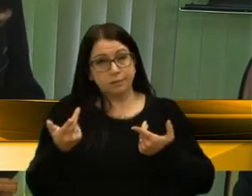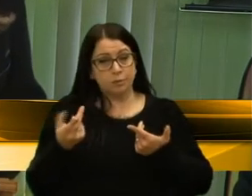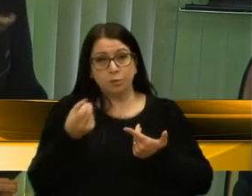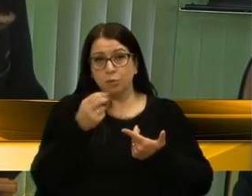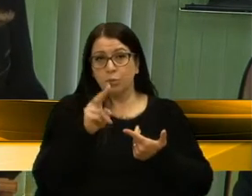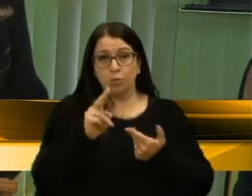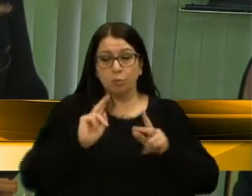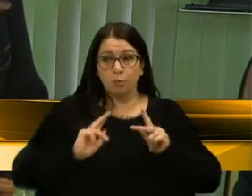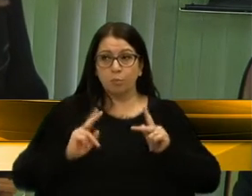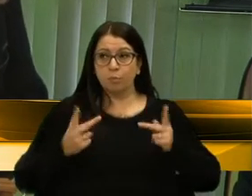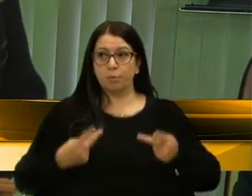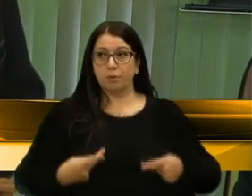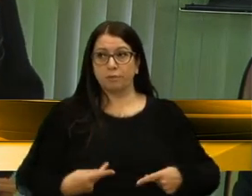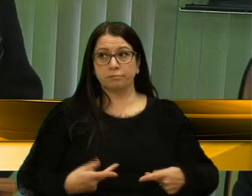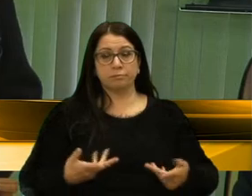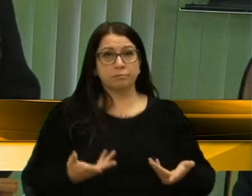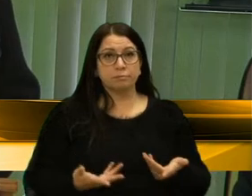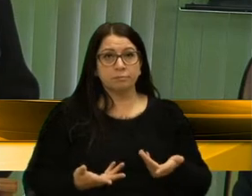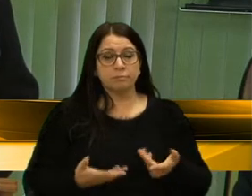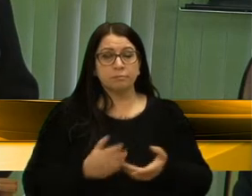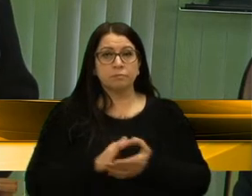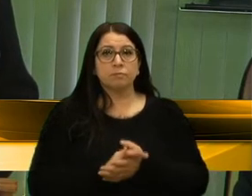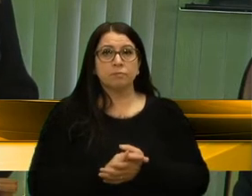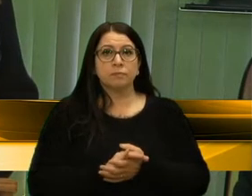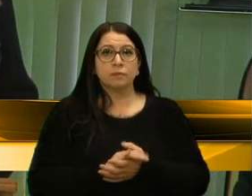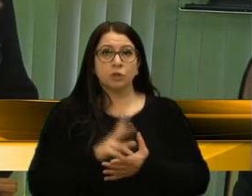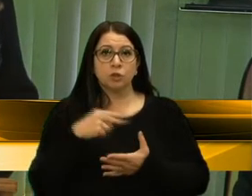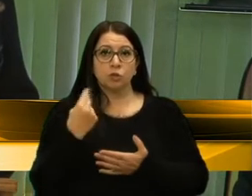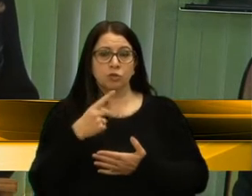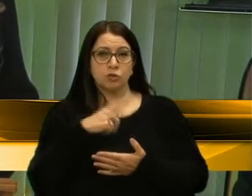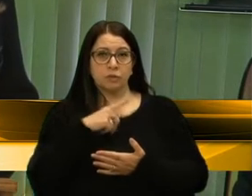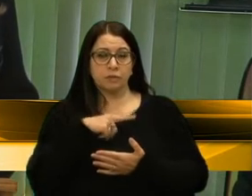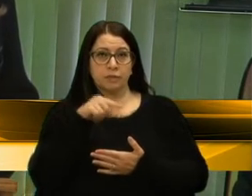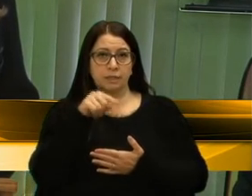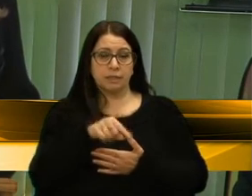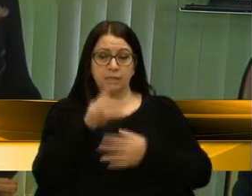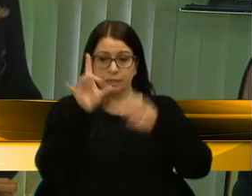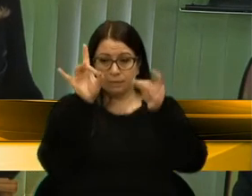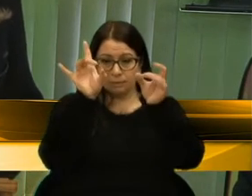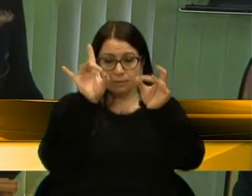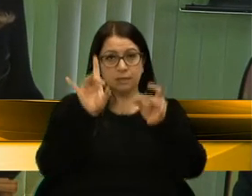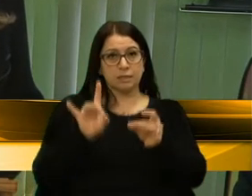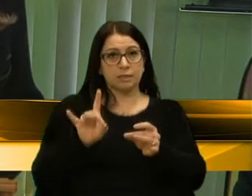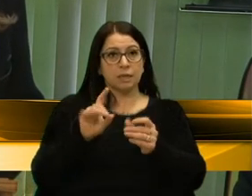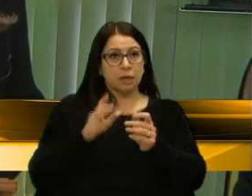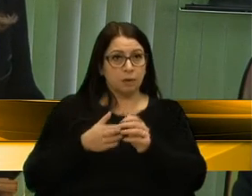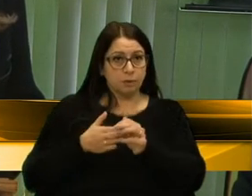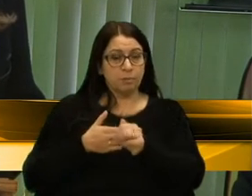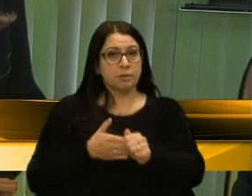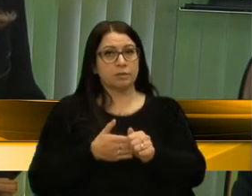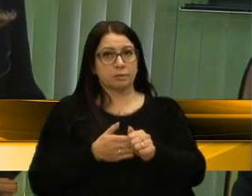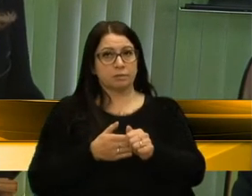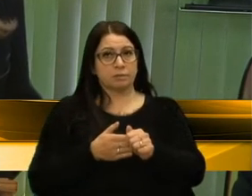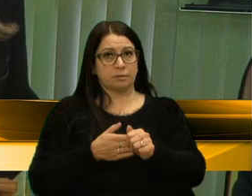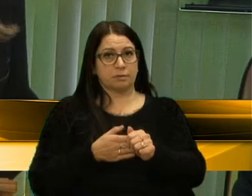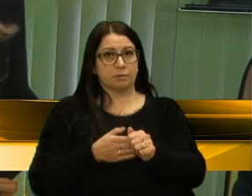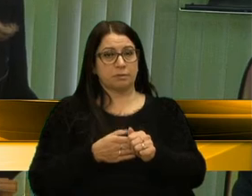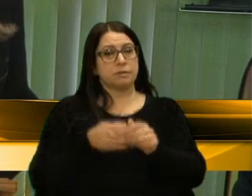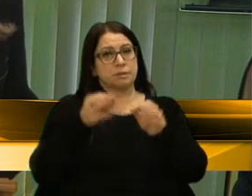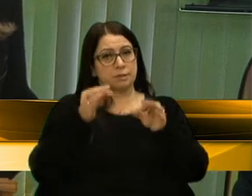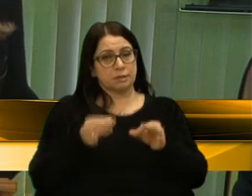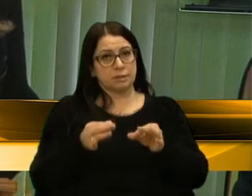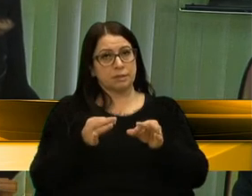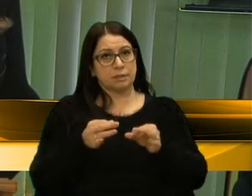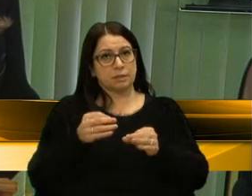ou humanos, né? E se nós tivéssemos, então, especialistas acompanhando isso, certamente